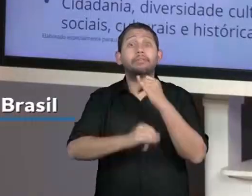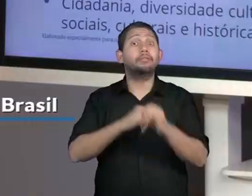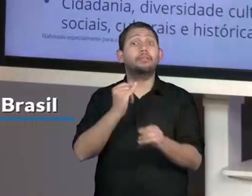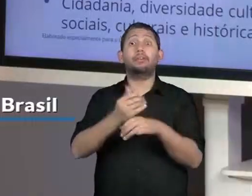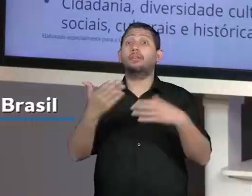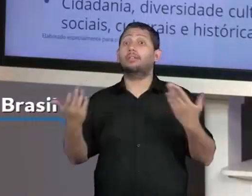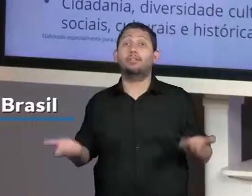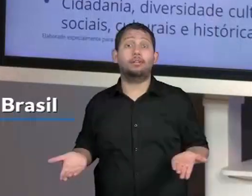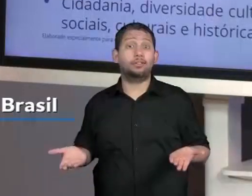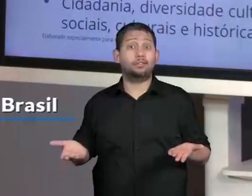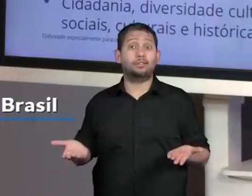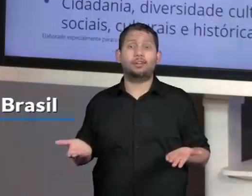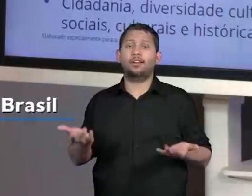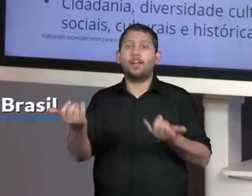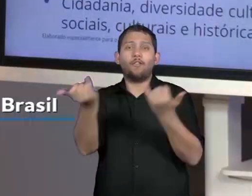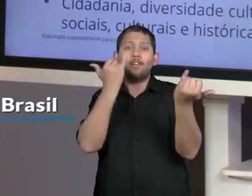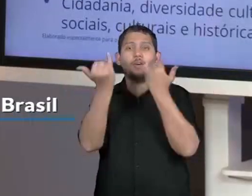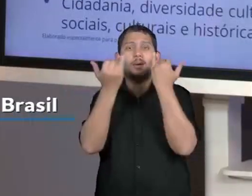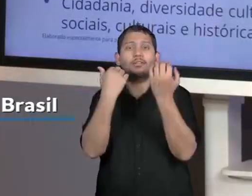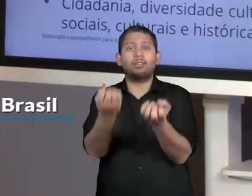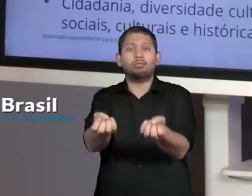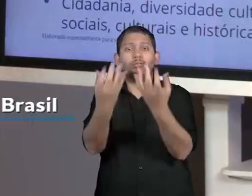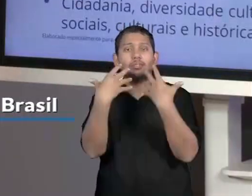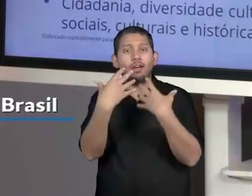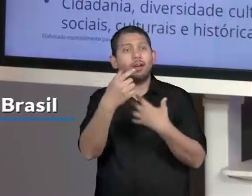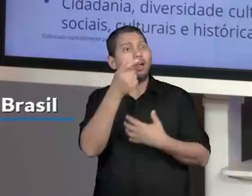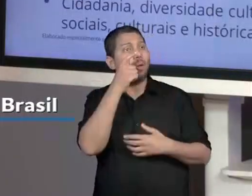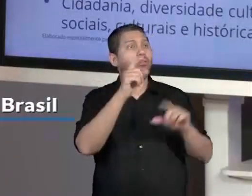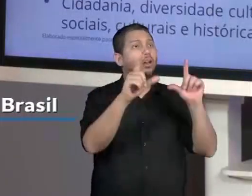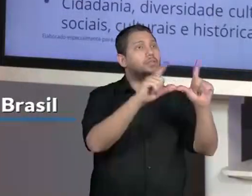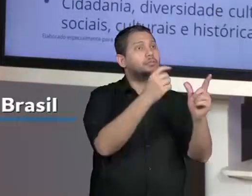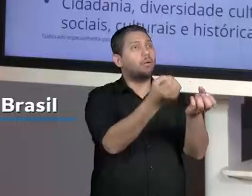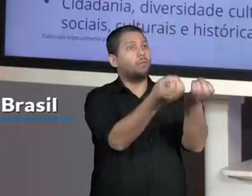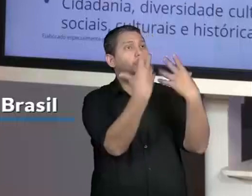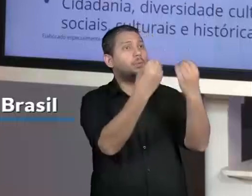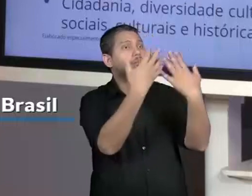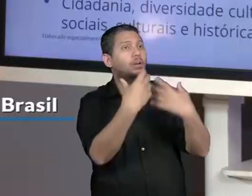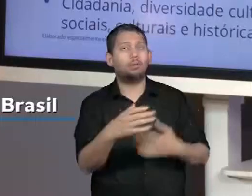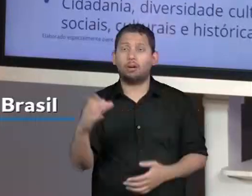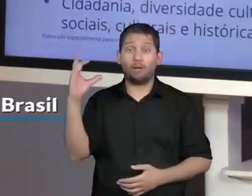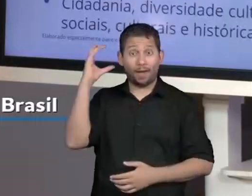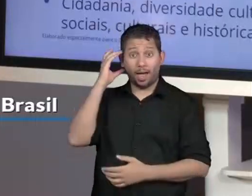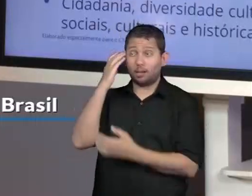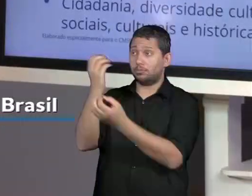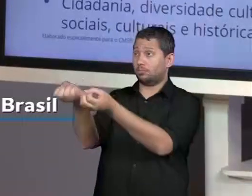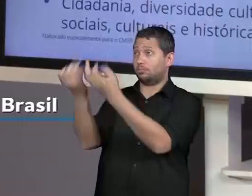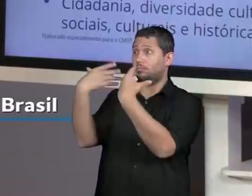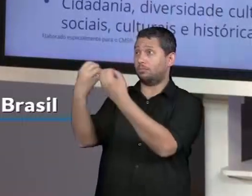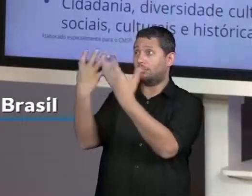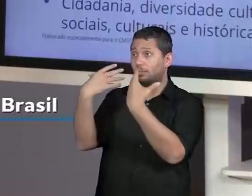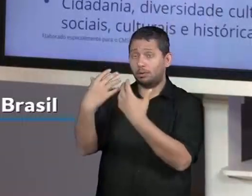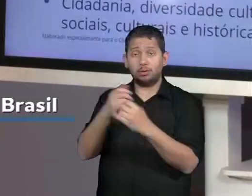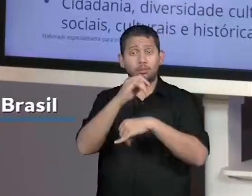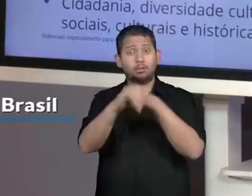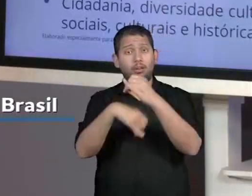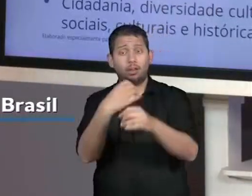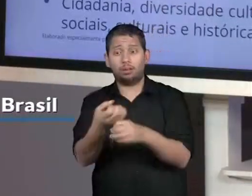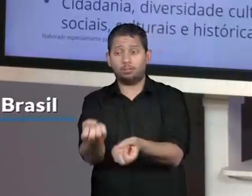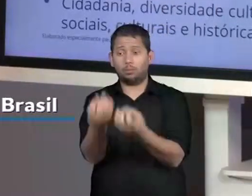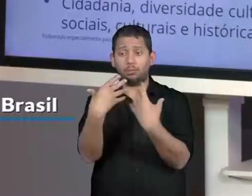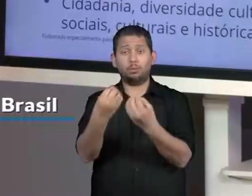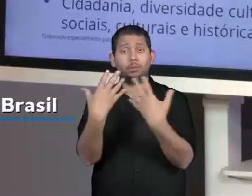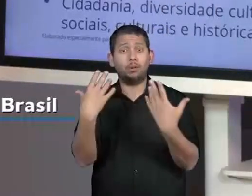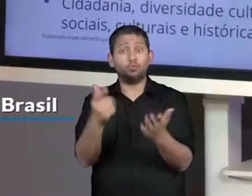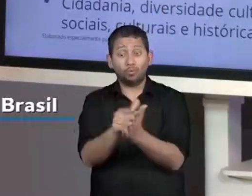você tem muito mais informação e acesso a esses dois temas. Nada como uni-los para